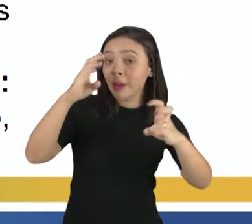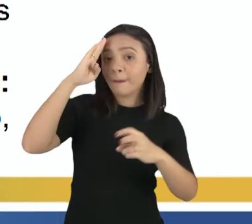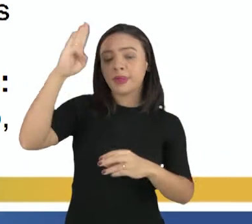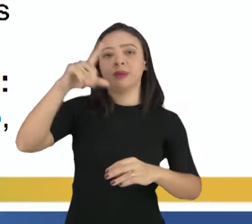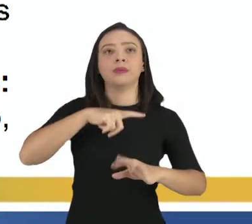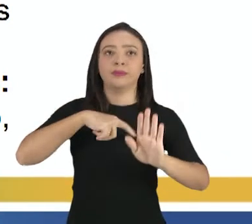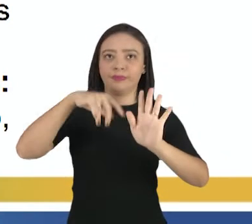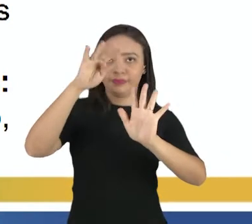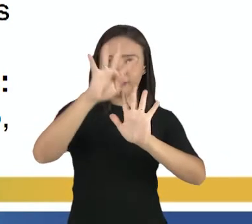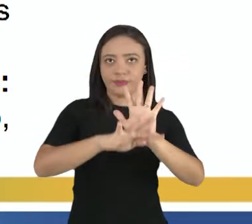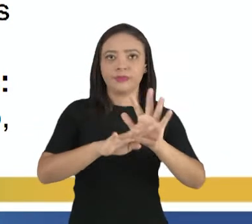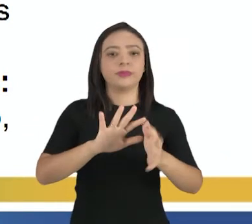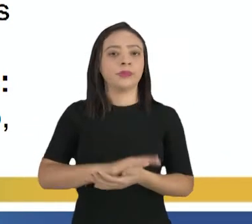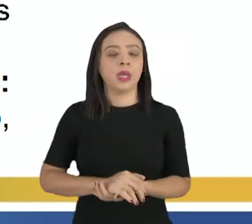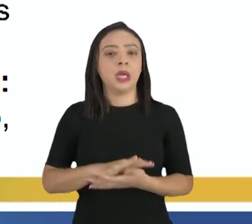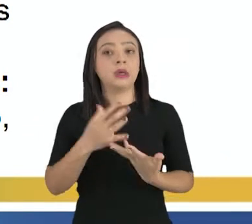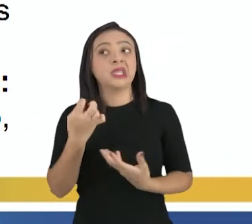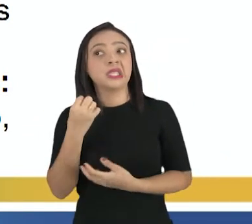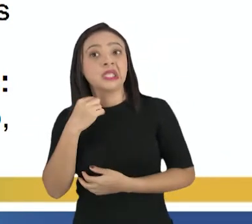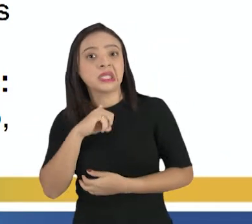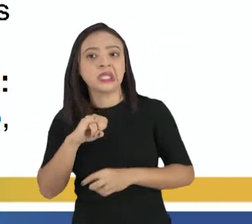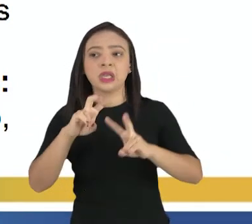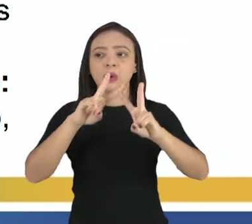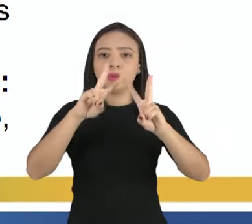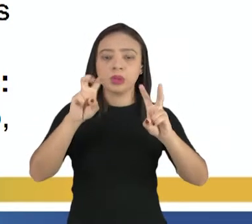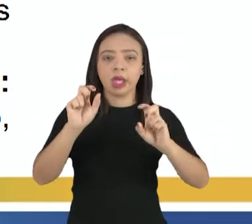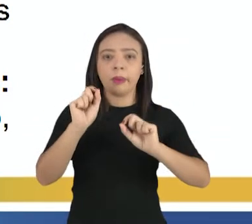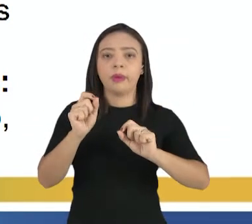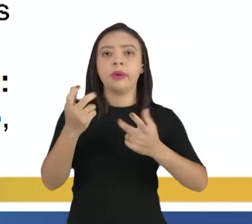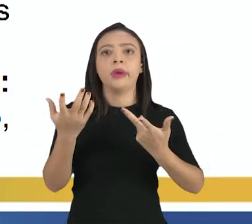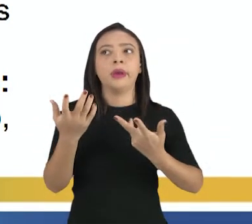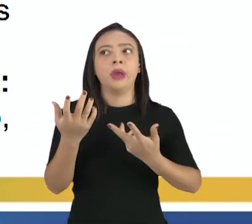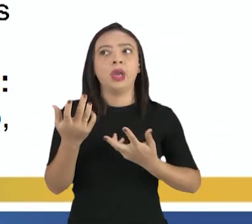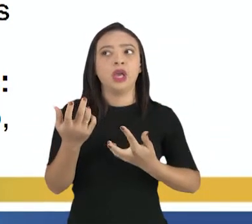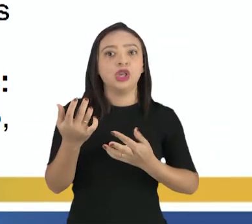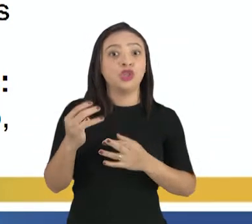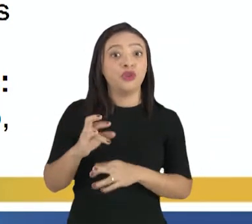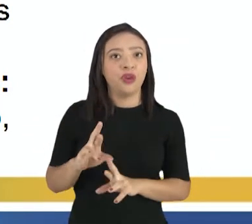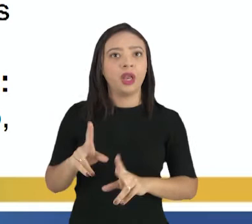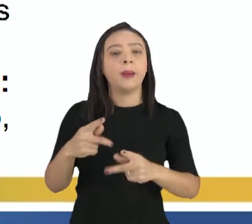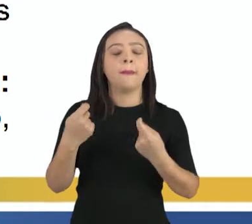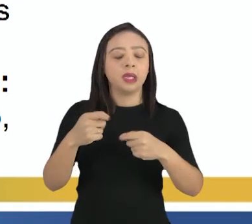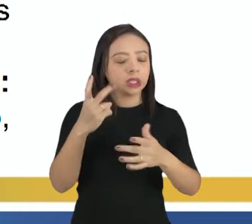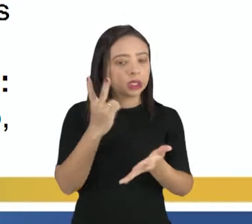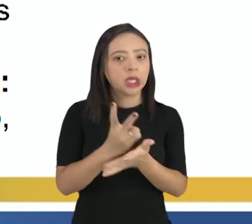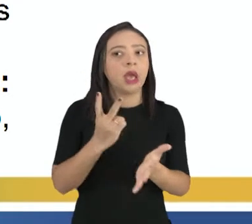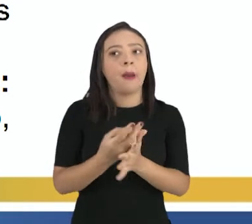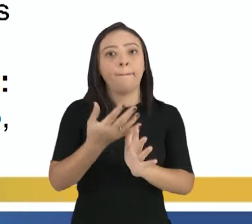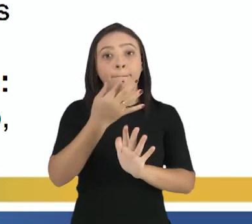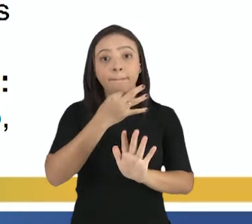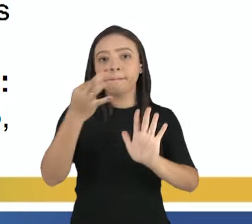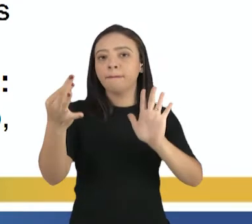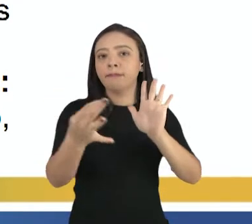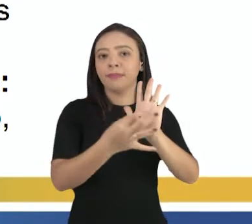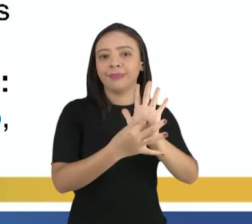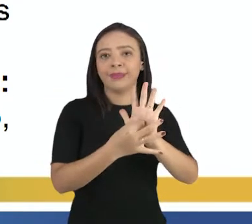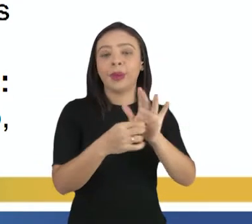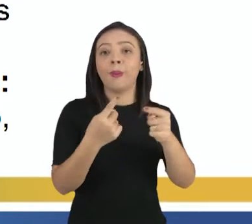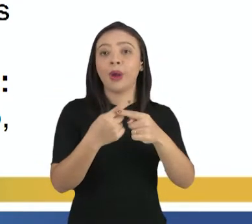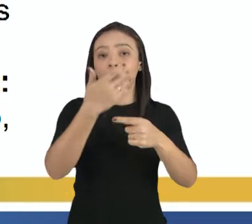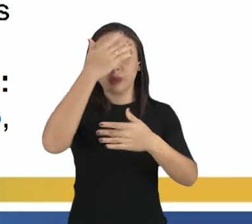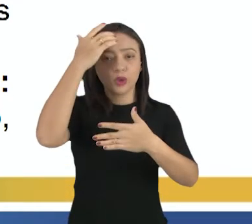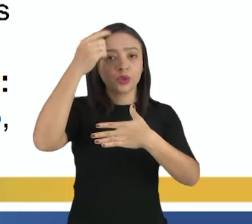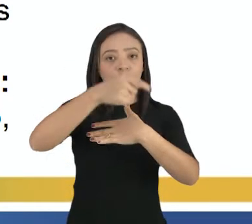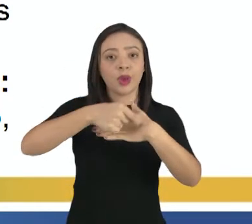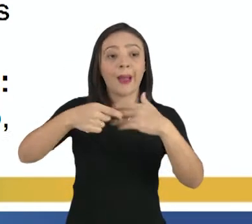quando se trata de temas polêmicos apresentação de argumentos faz necessários para que o autor informa